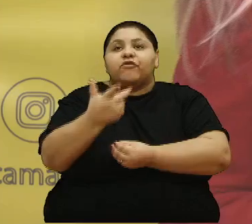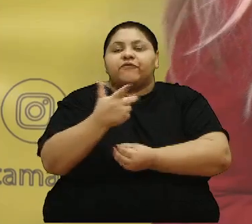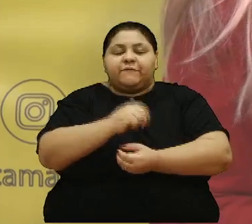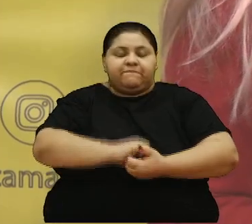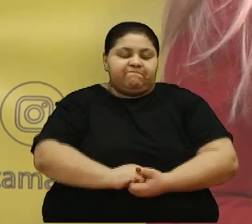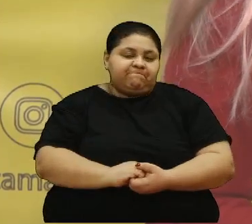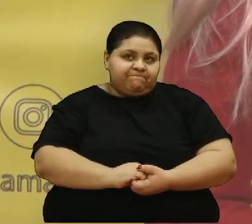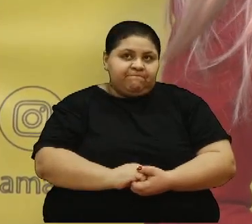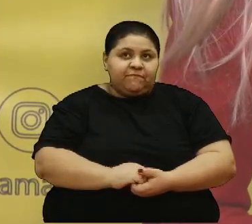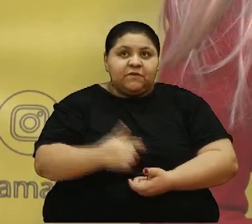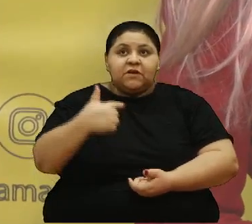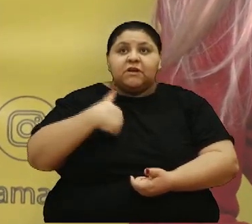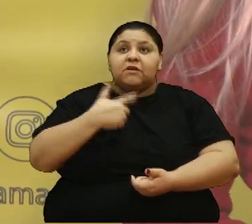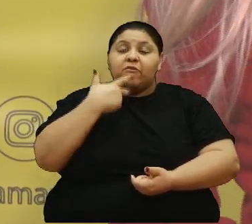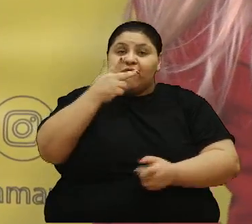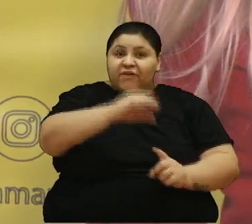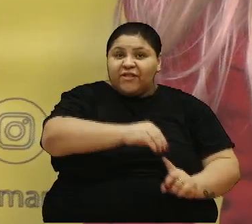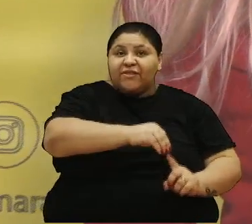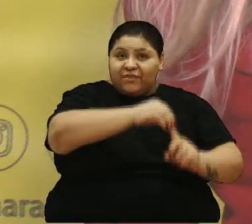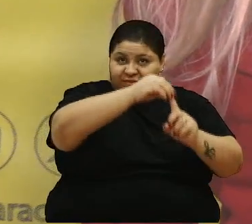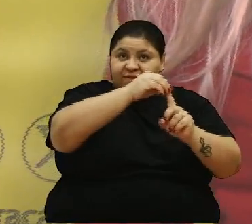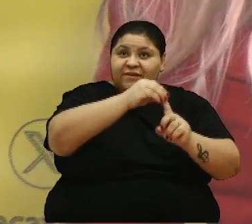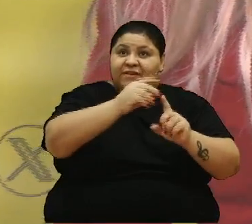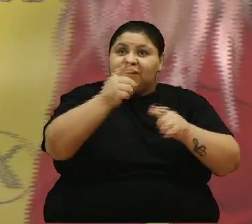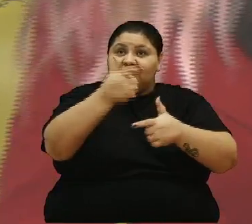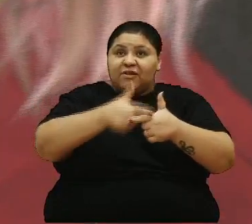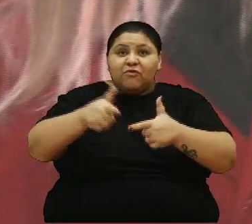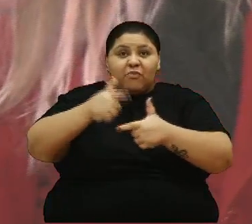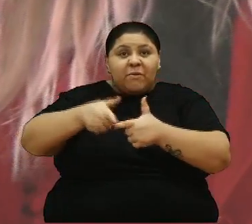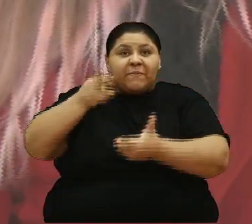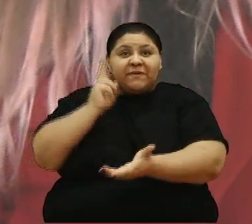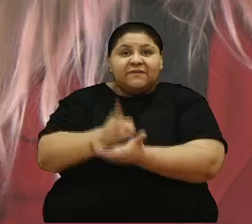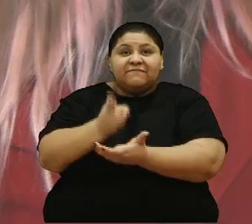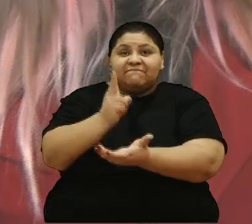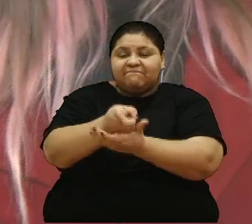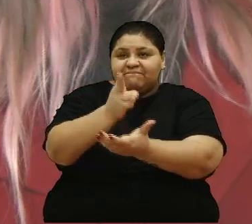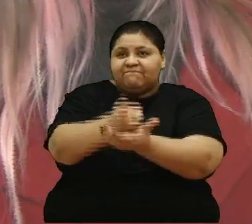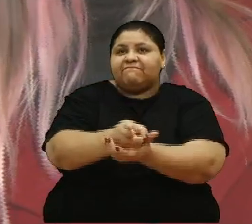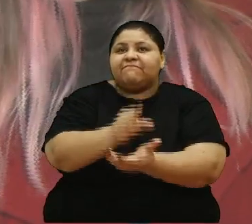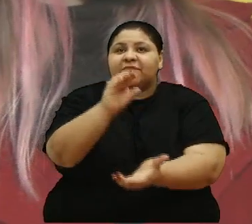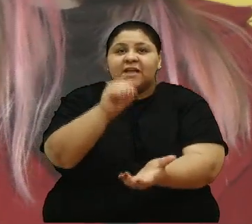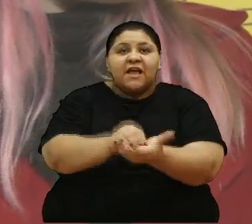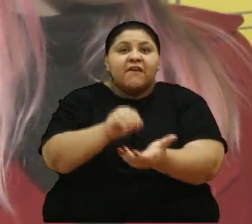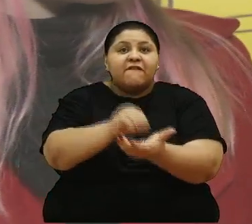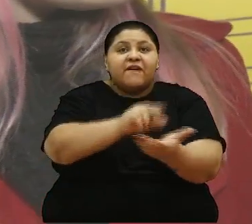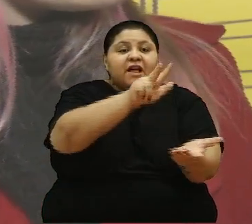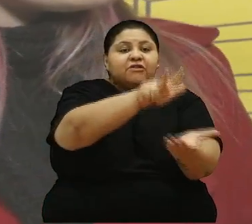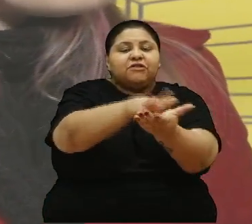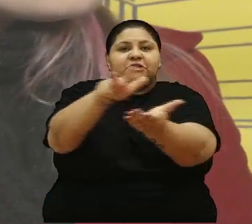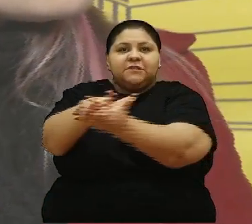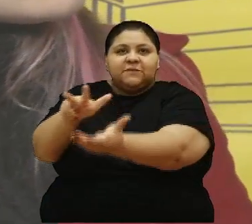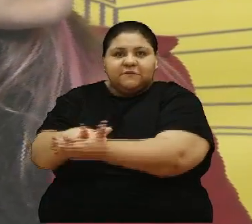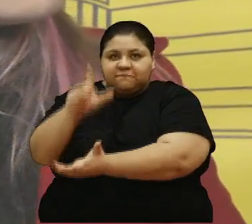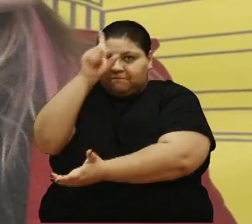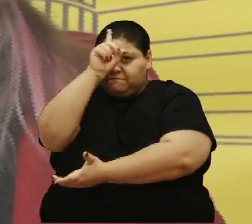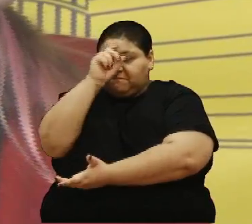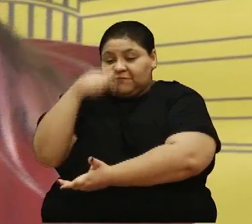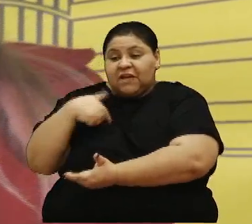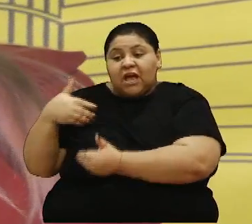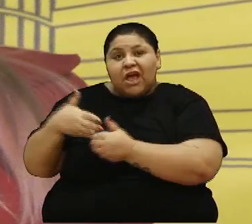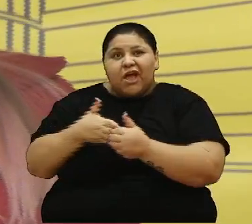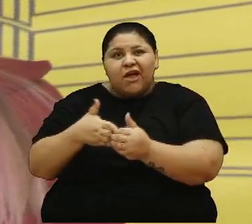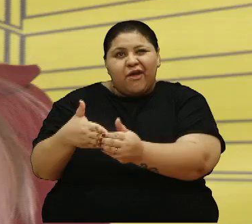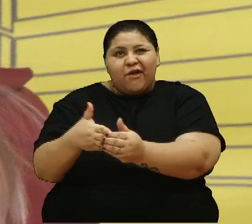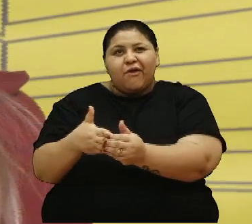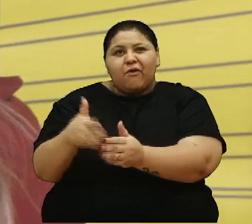isso? Eu destaco principalmente um problema recorrente, que é a falta de leitos hospitalares. Eu acompanhei, até